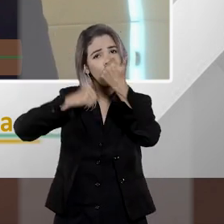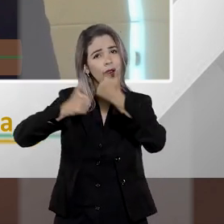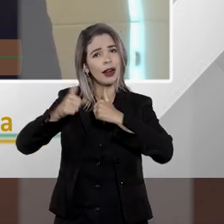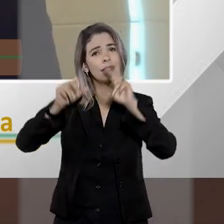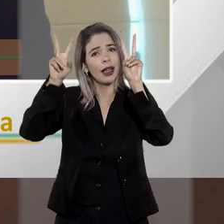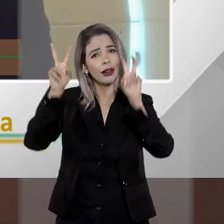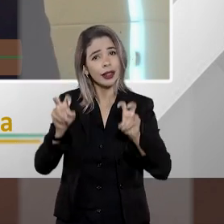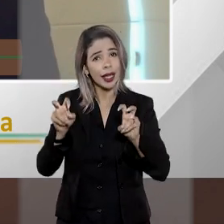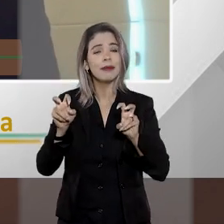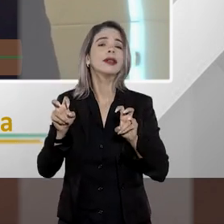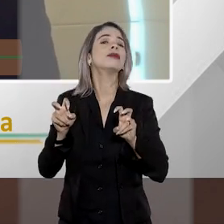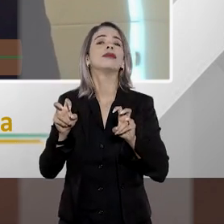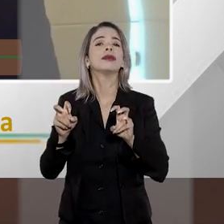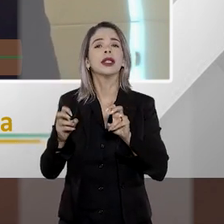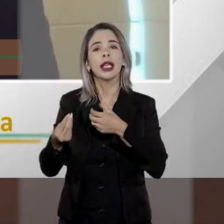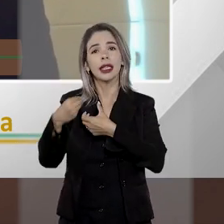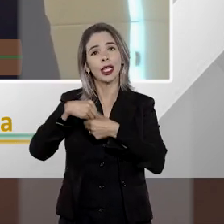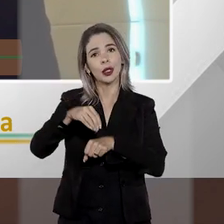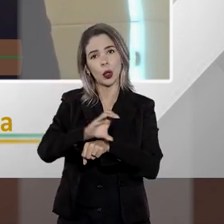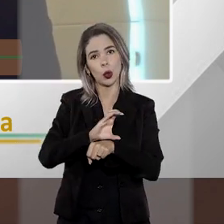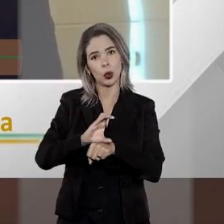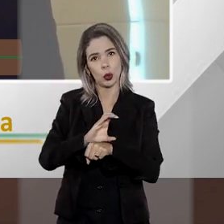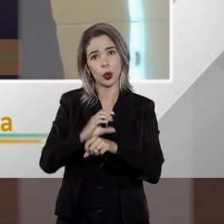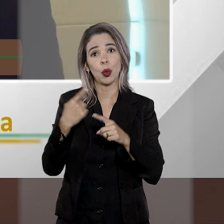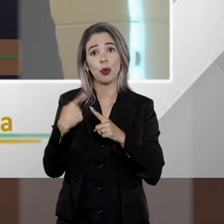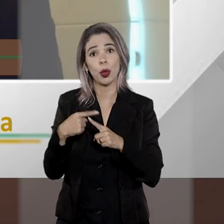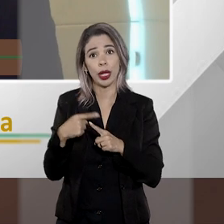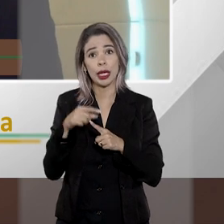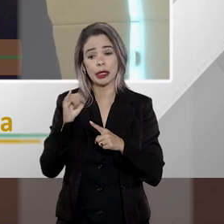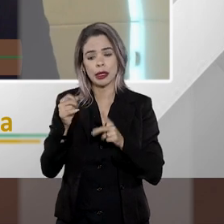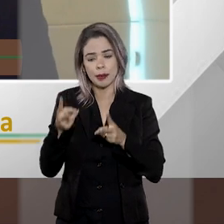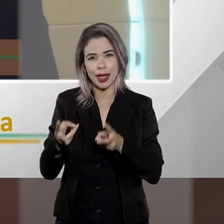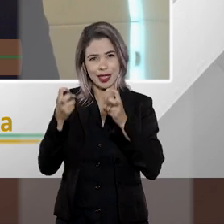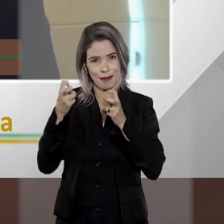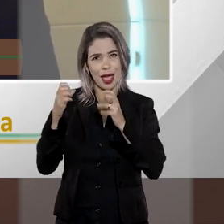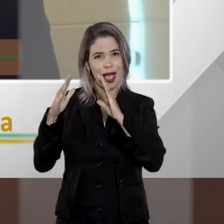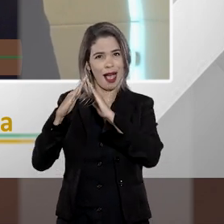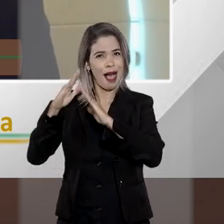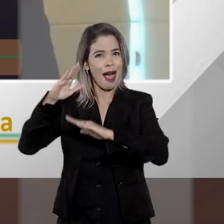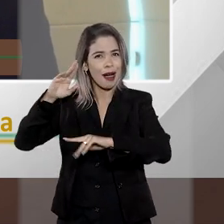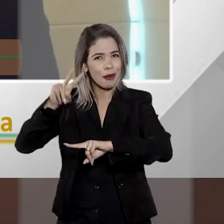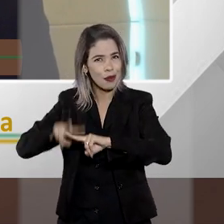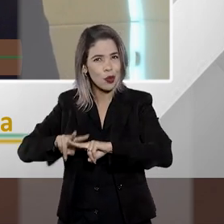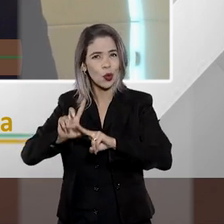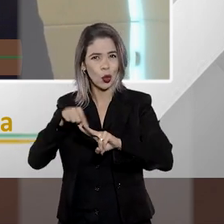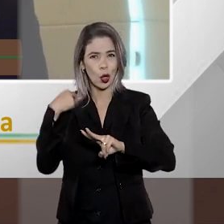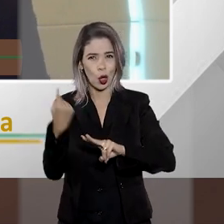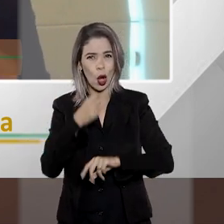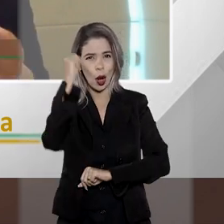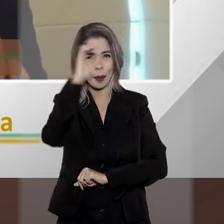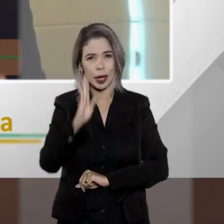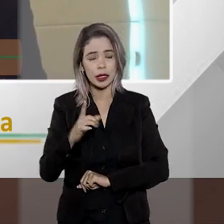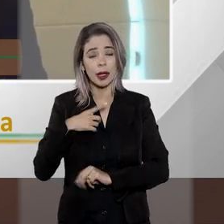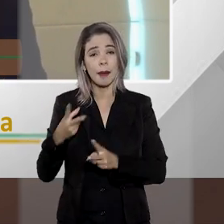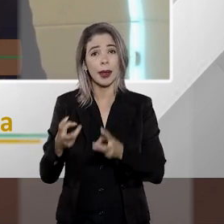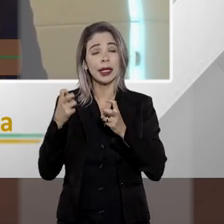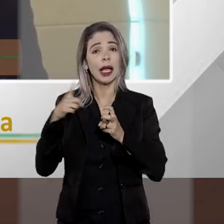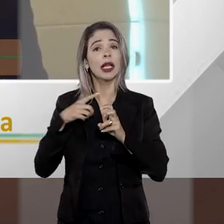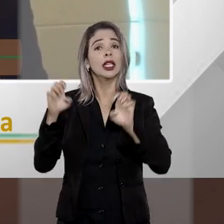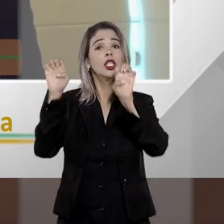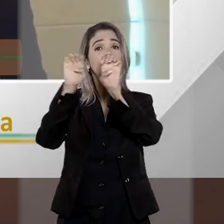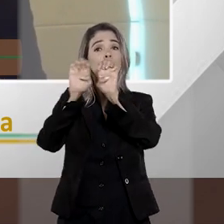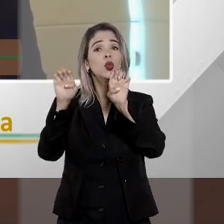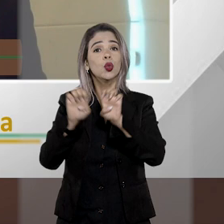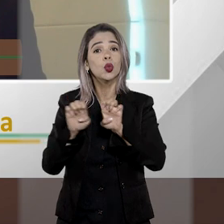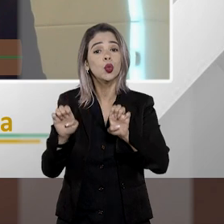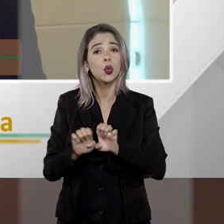matéria infracondicional. Por que isso? Se olharmos o nosso sistema carcerário, verificaremos que há uma maior